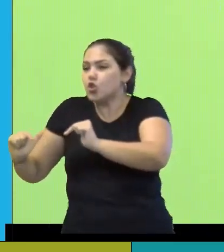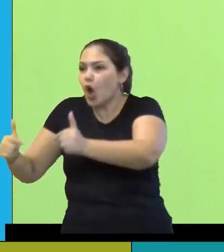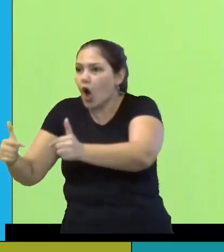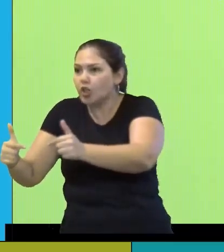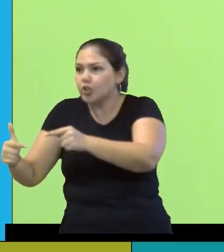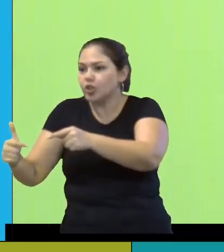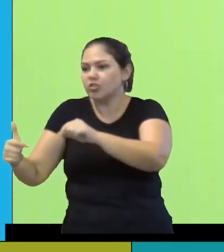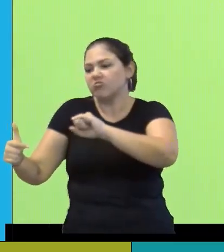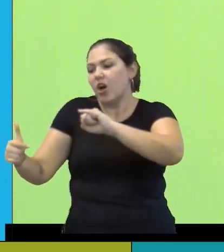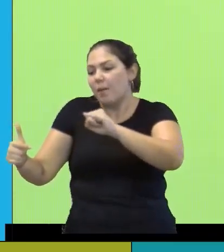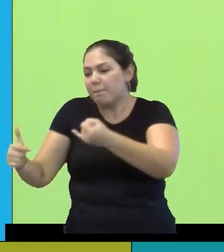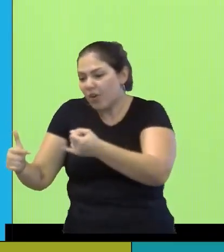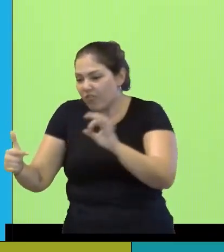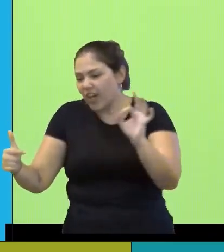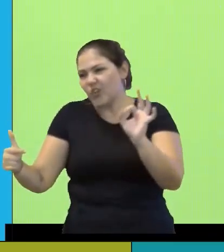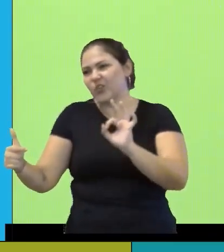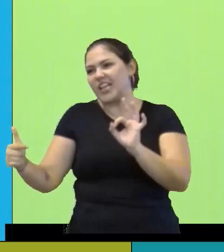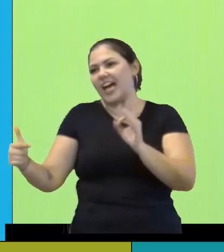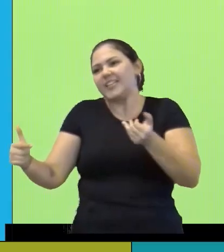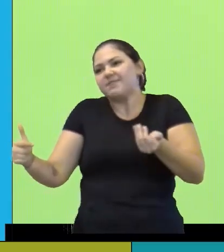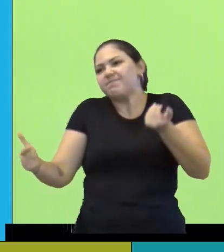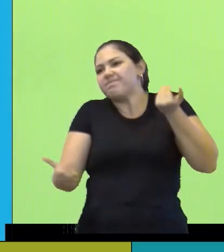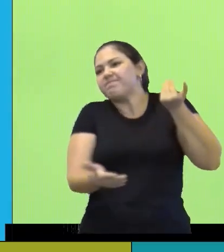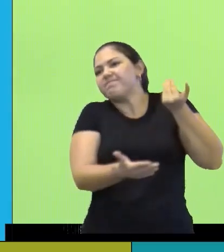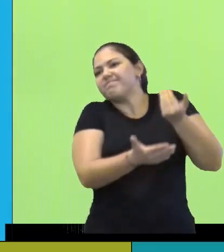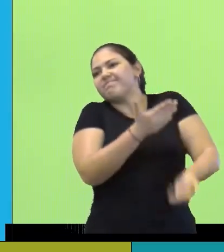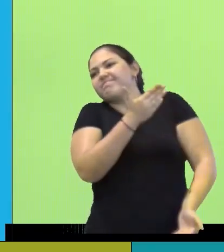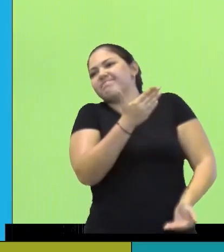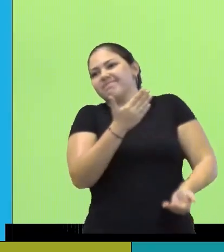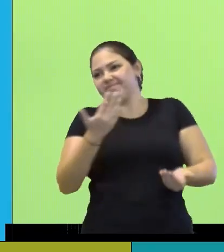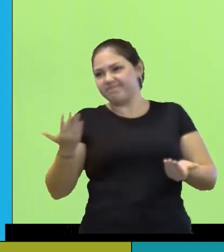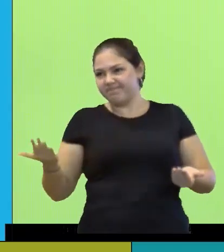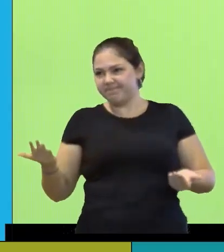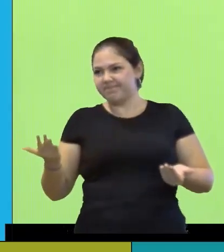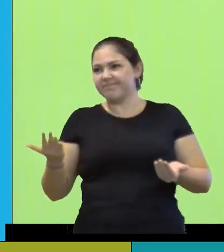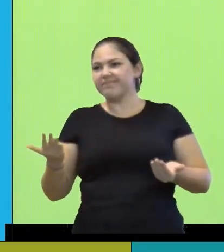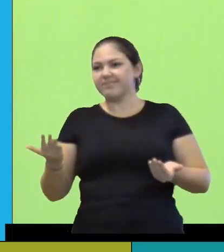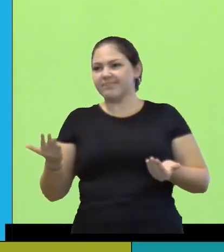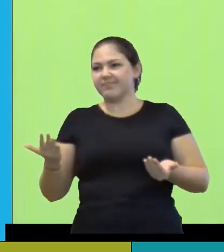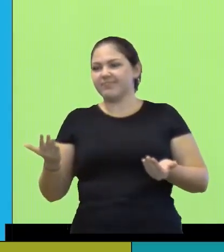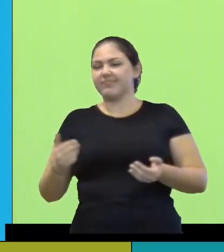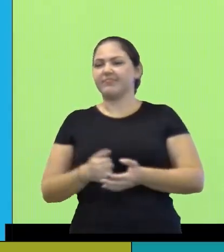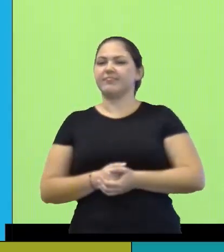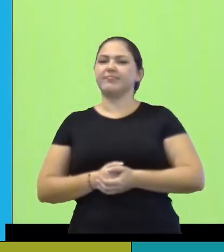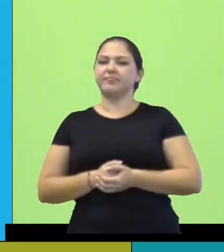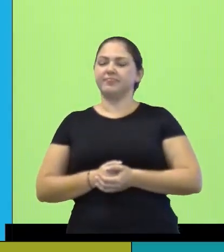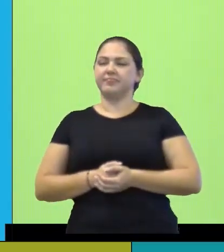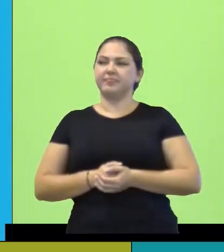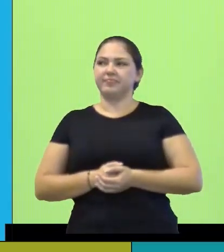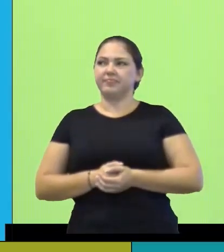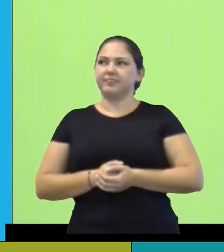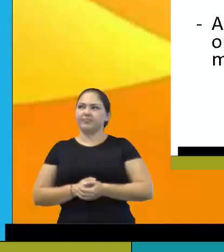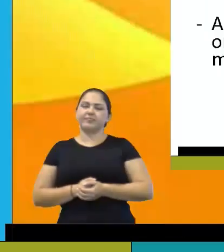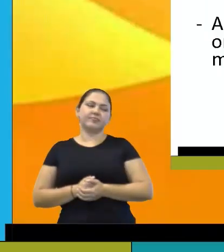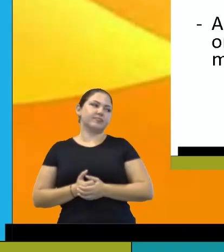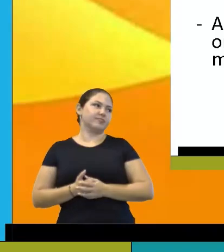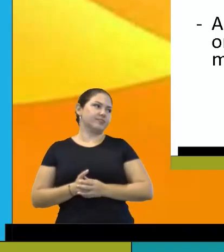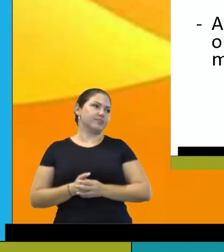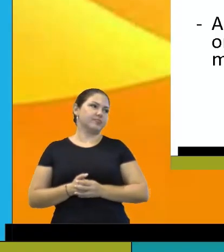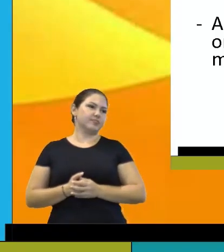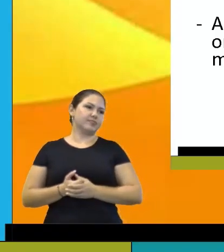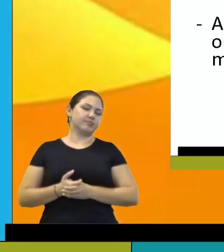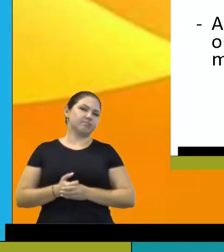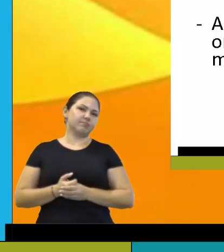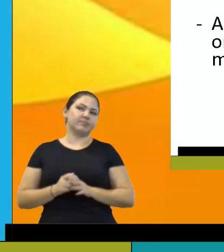um de nós, na verdade é fruto do acaso. E aí o Maquiavel diz: o